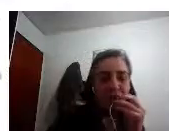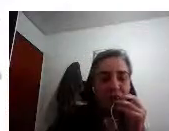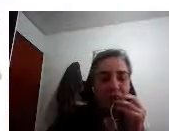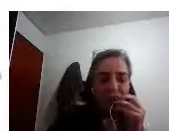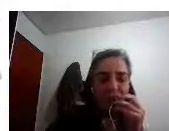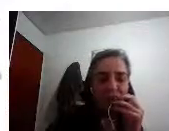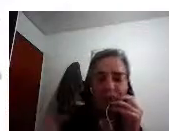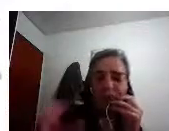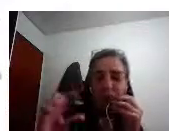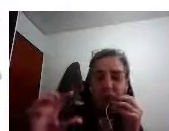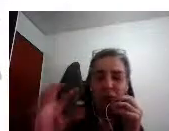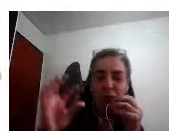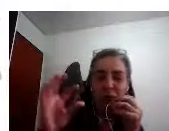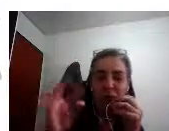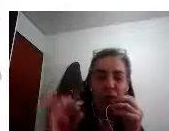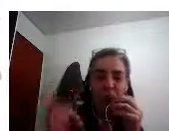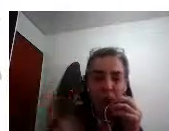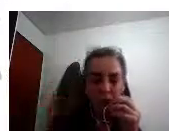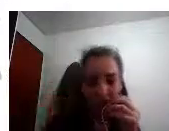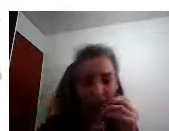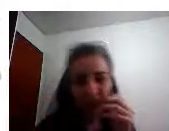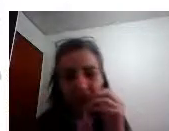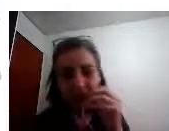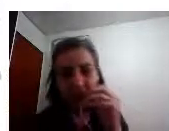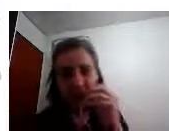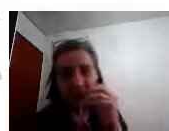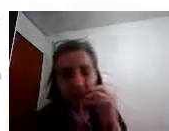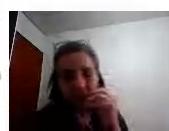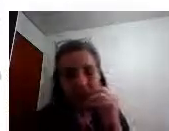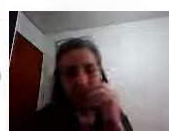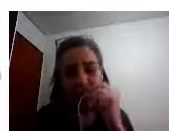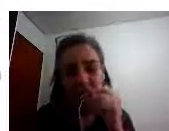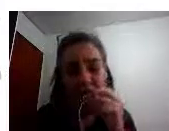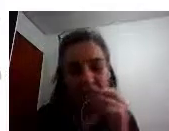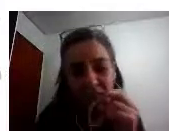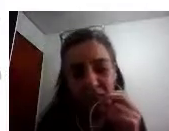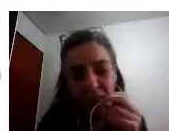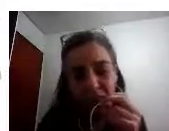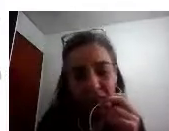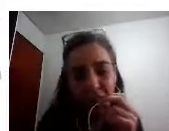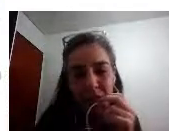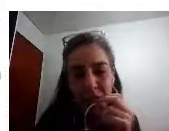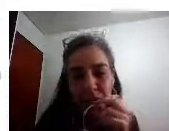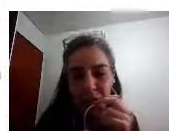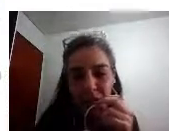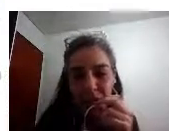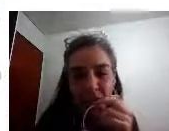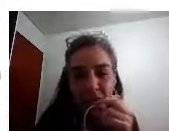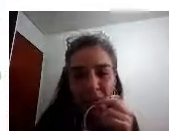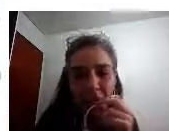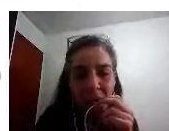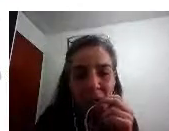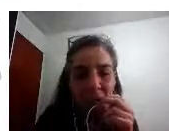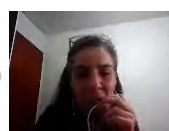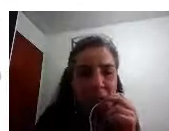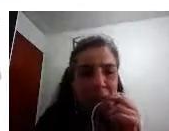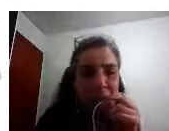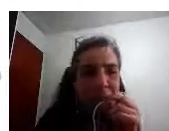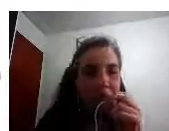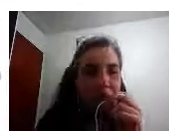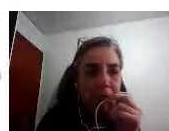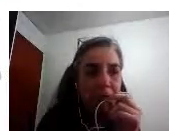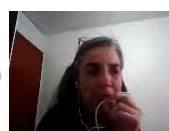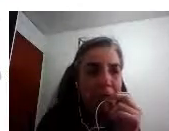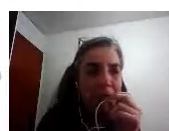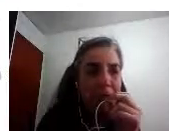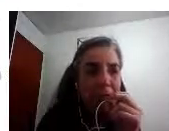fizemos uma checagem de aprendizagem, foi como se fosse uma provinha. Não sei se vocês estão lembrados. Acho que sim, né? Não faz tanto tempo assim.